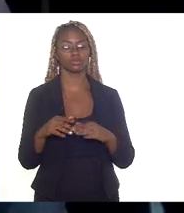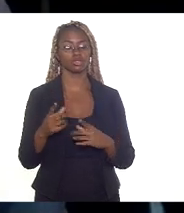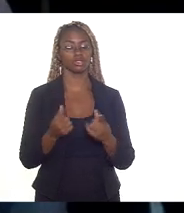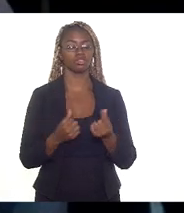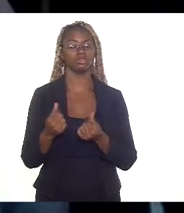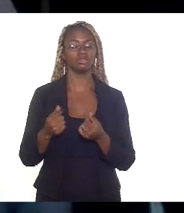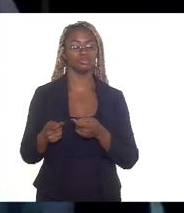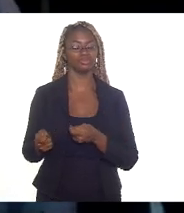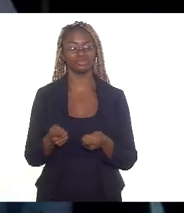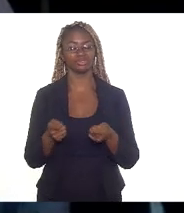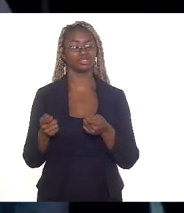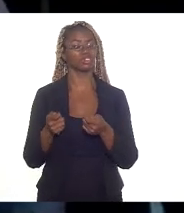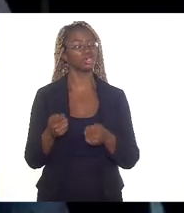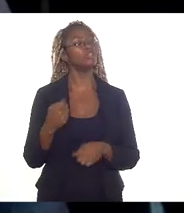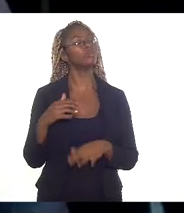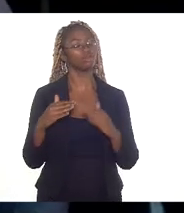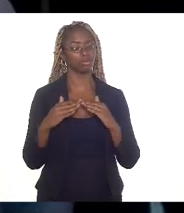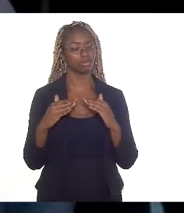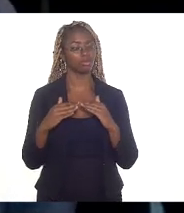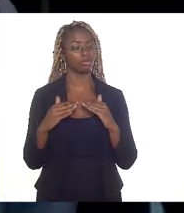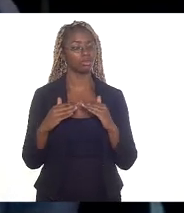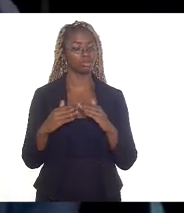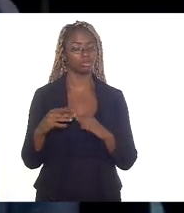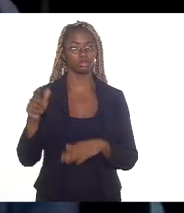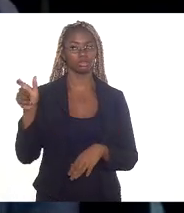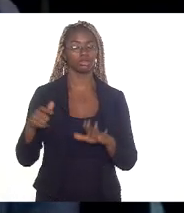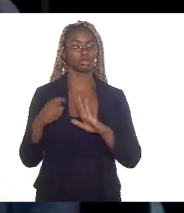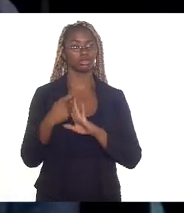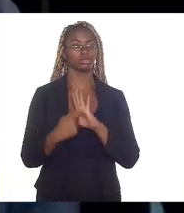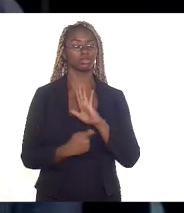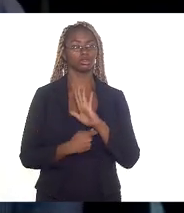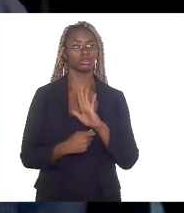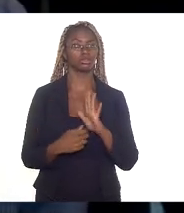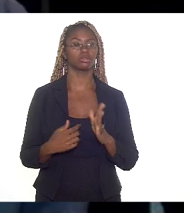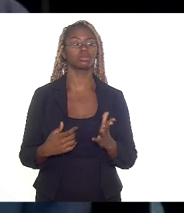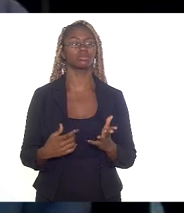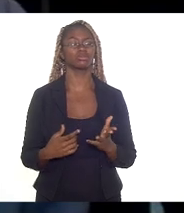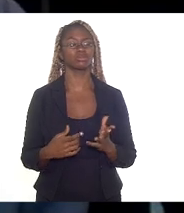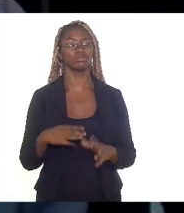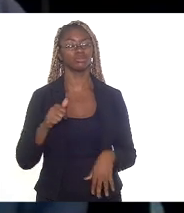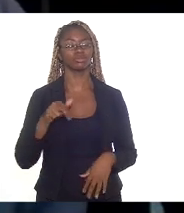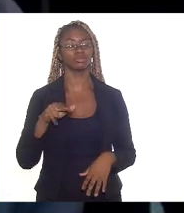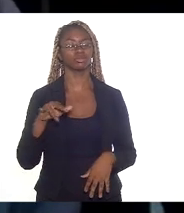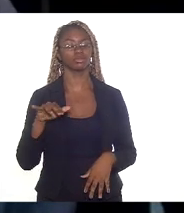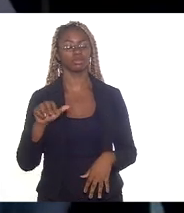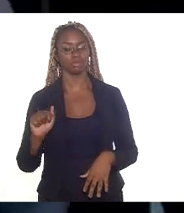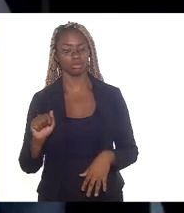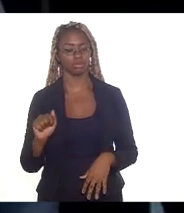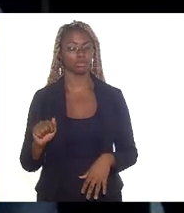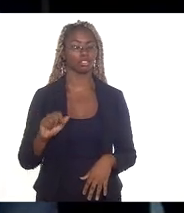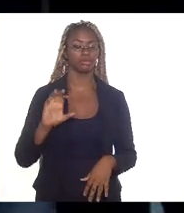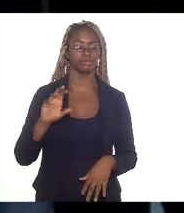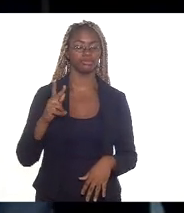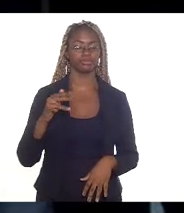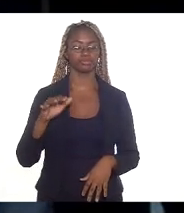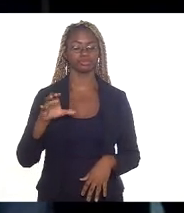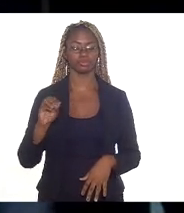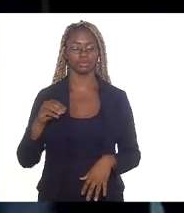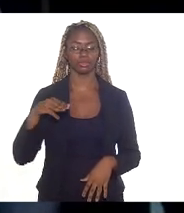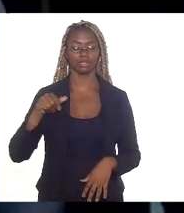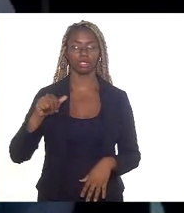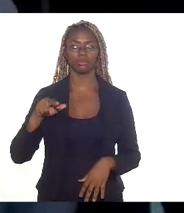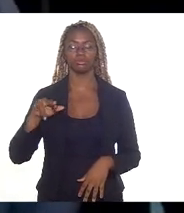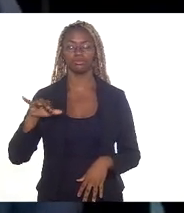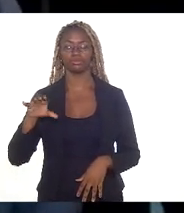financeira e controle, favorável. Relatores, deputados Chico Machado, Marta Rocha, Marcelo Cabeleireiro, Chico Machado e Márcio